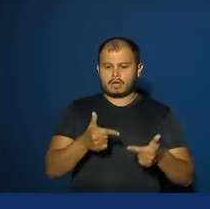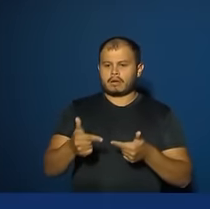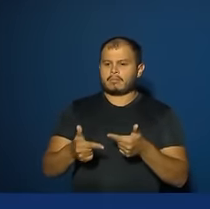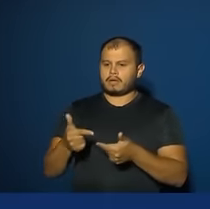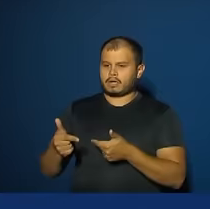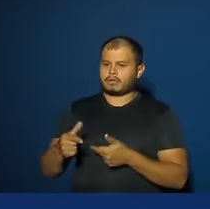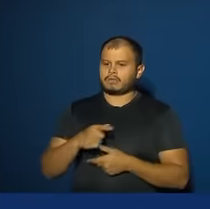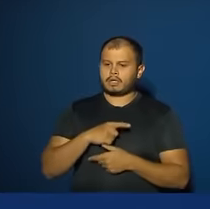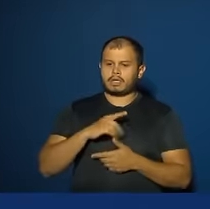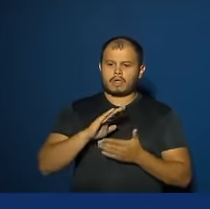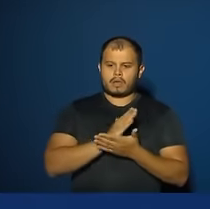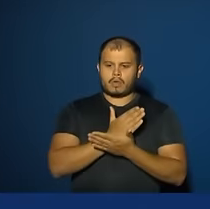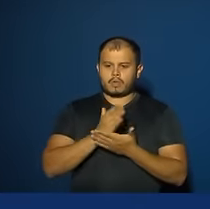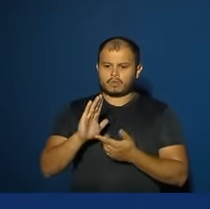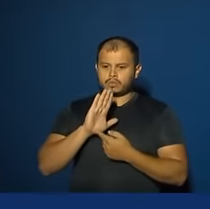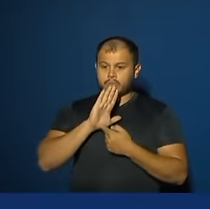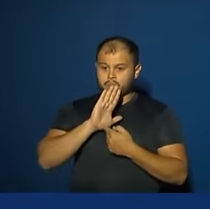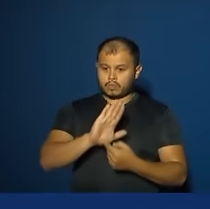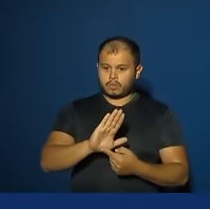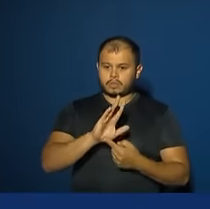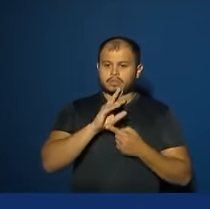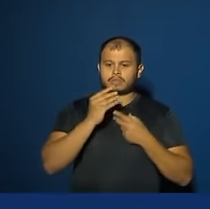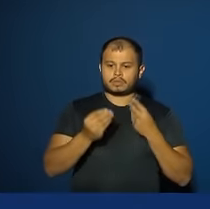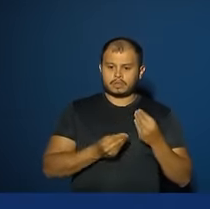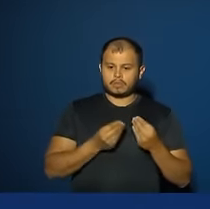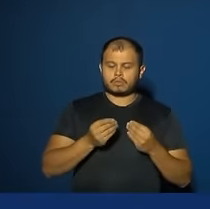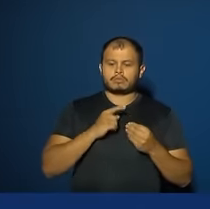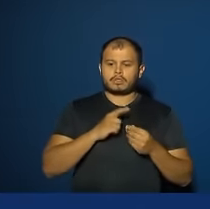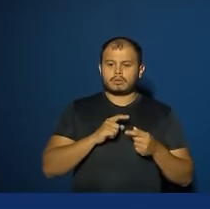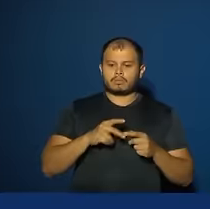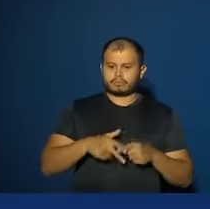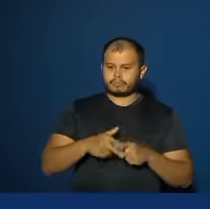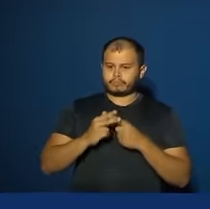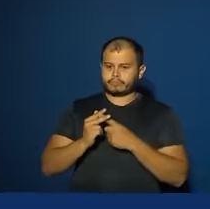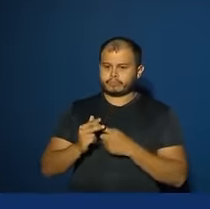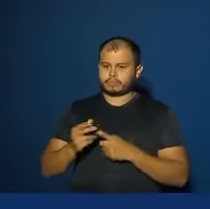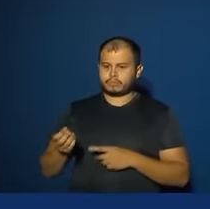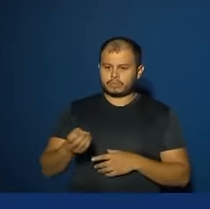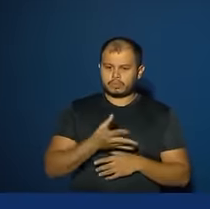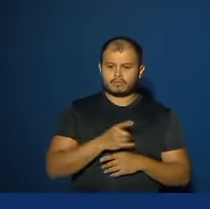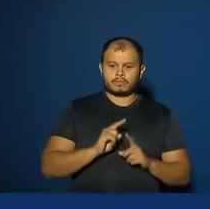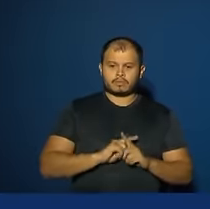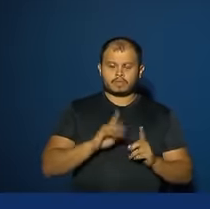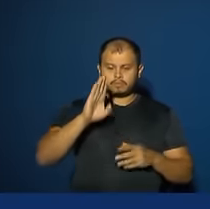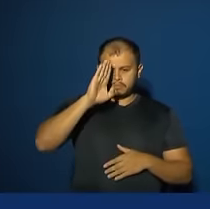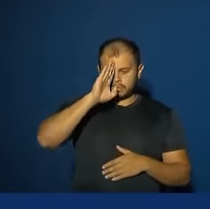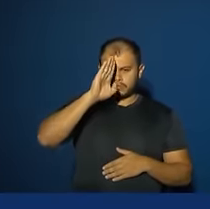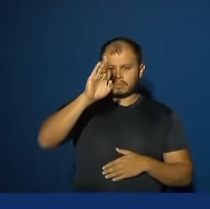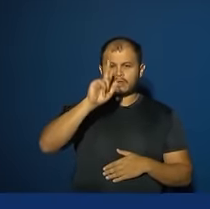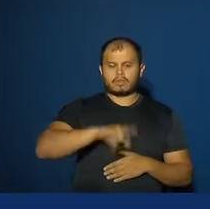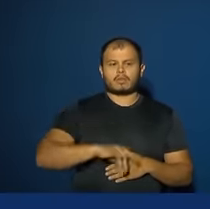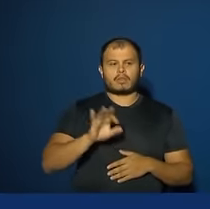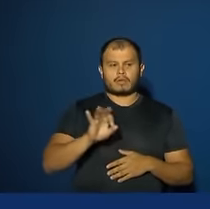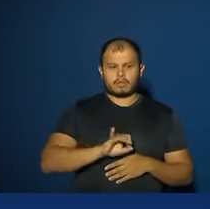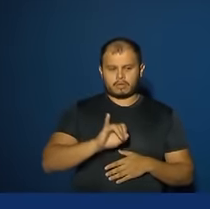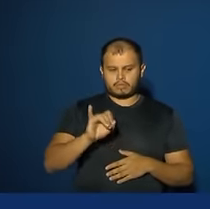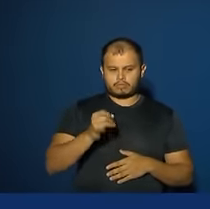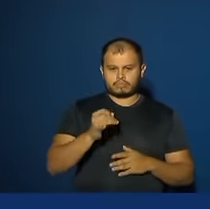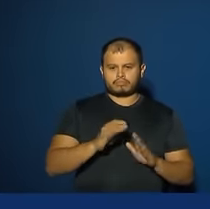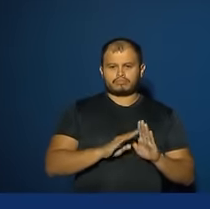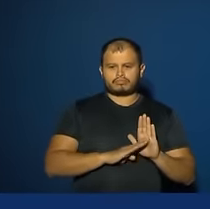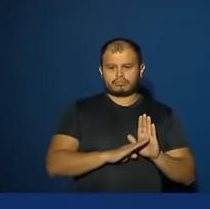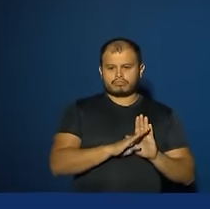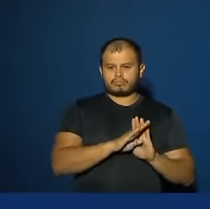alguns indicadores que mostram um rebalanceamento, mas o grande destaque é realmente a inflação. Nos últimos